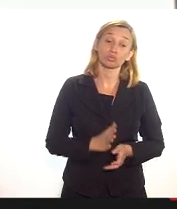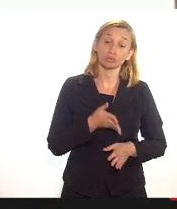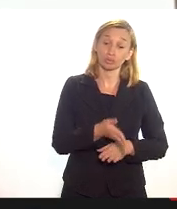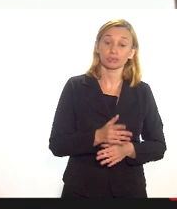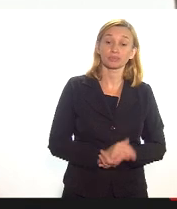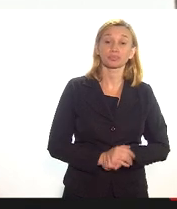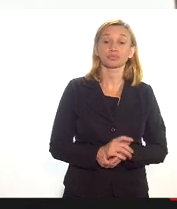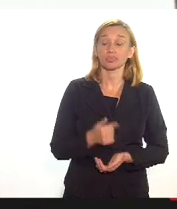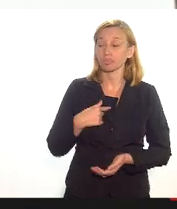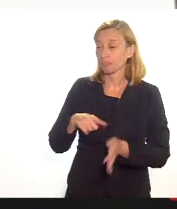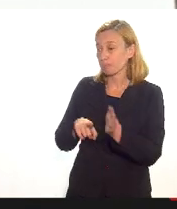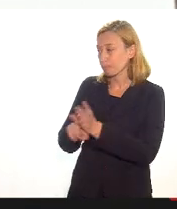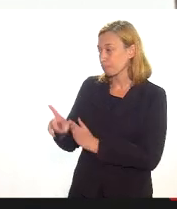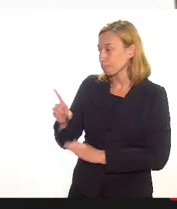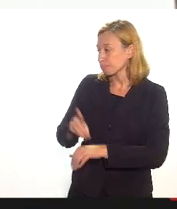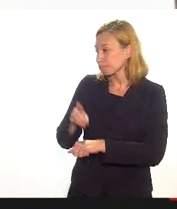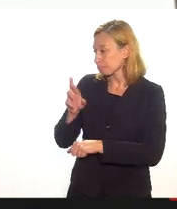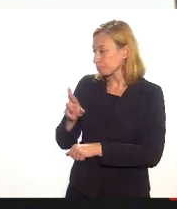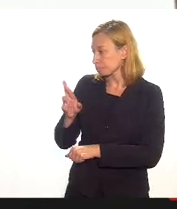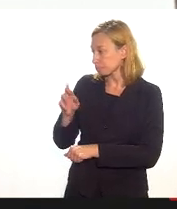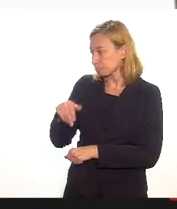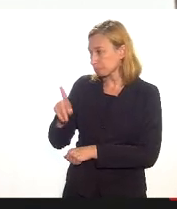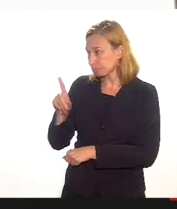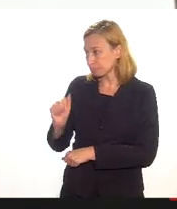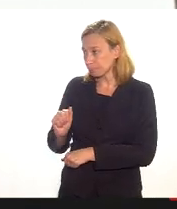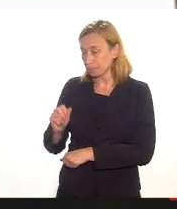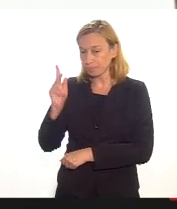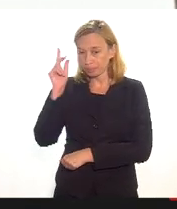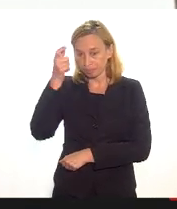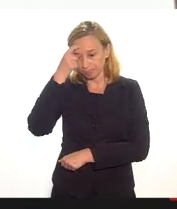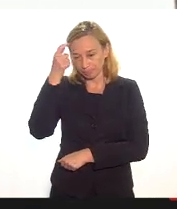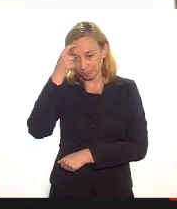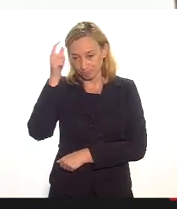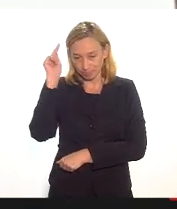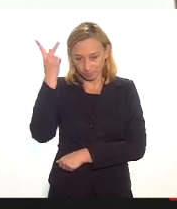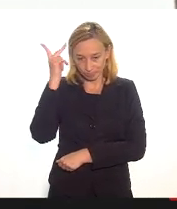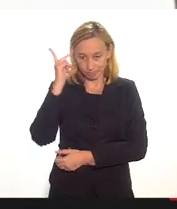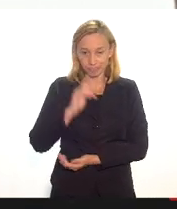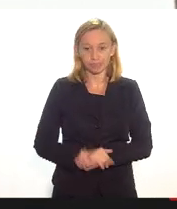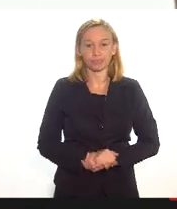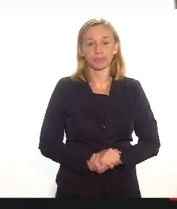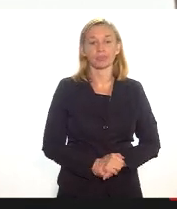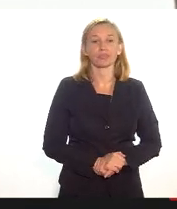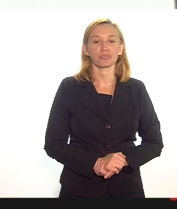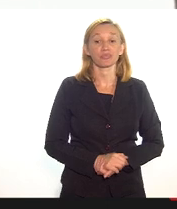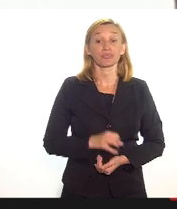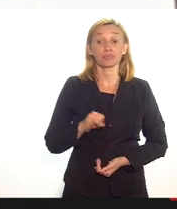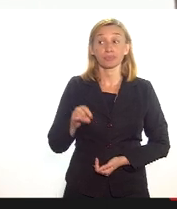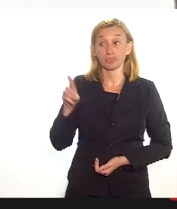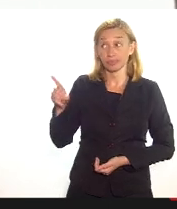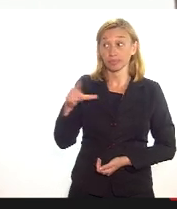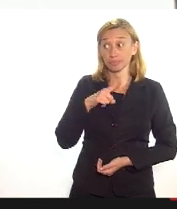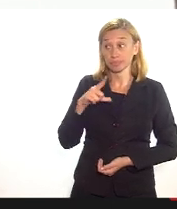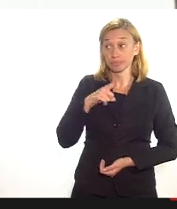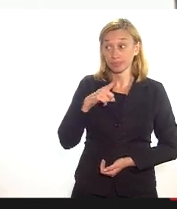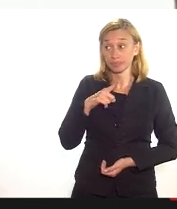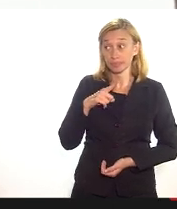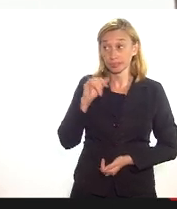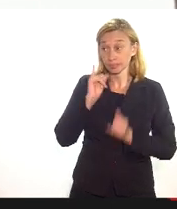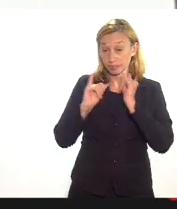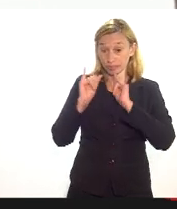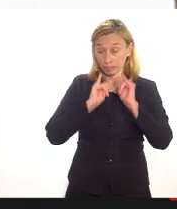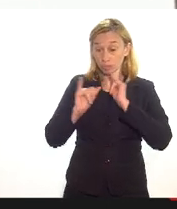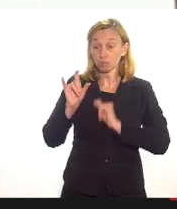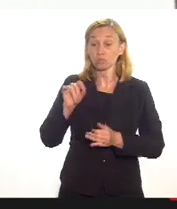à doutora Magda, com a sua memória histórica, se ela tem notícia do